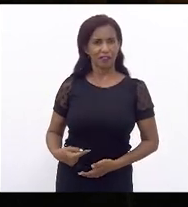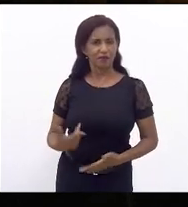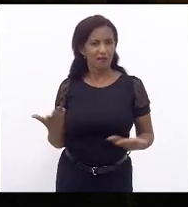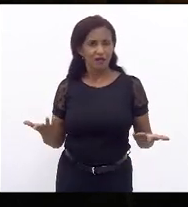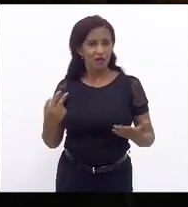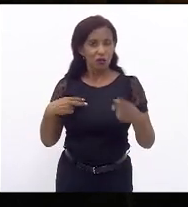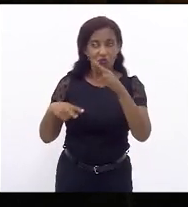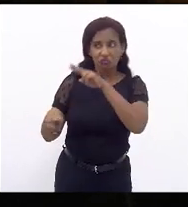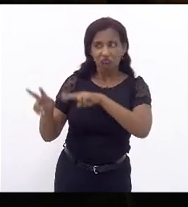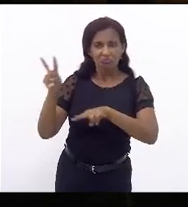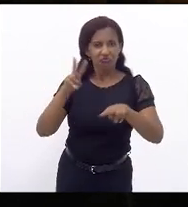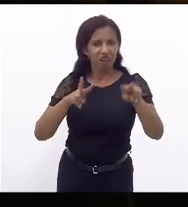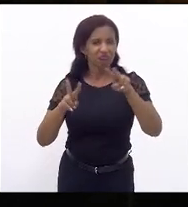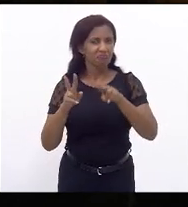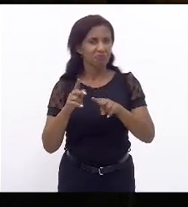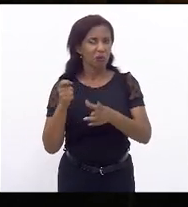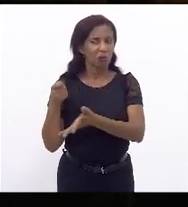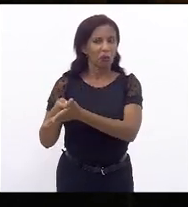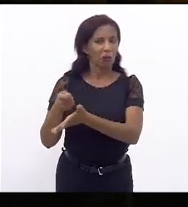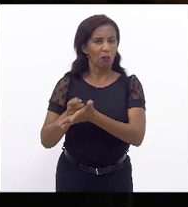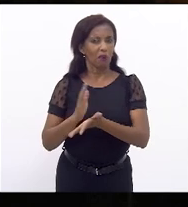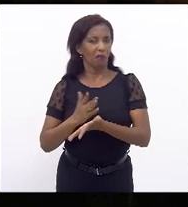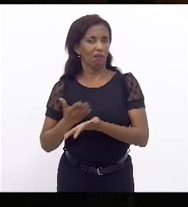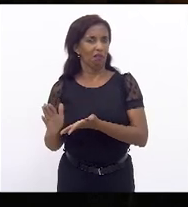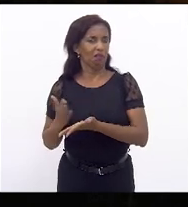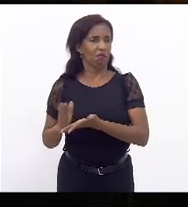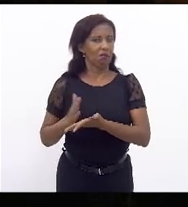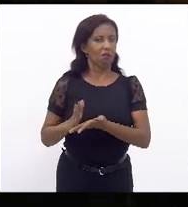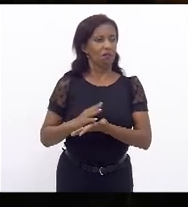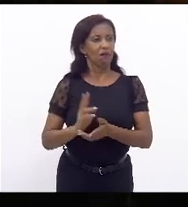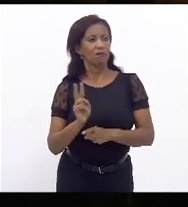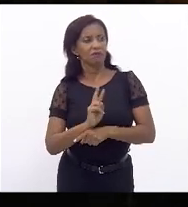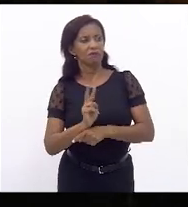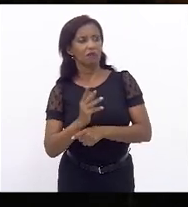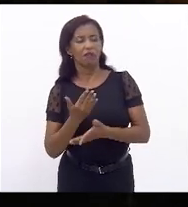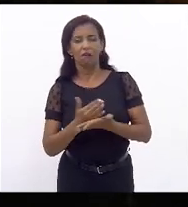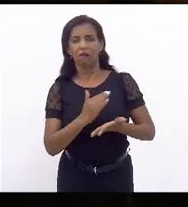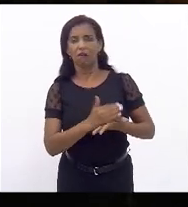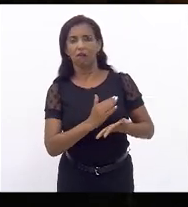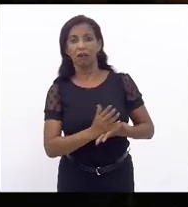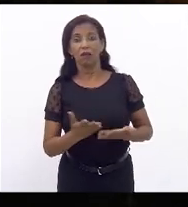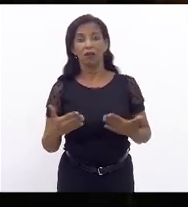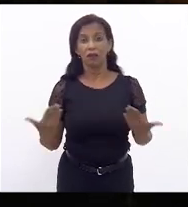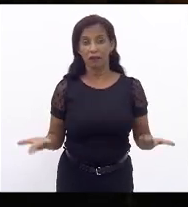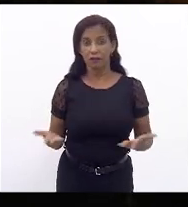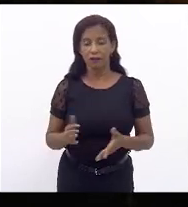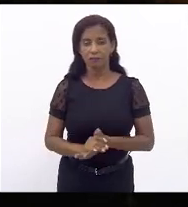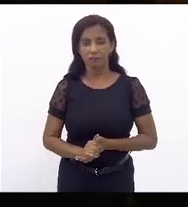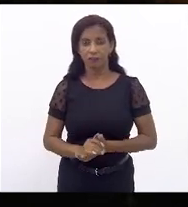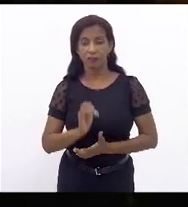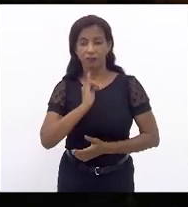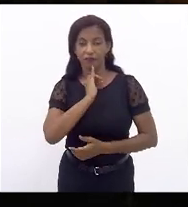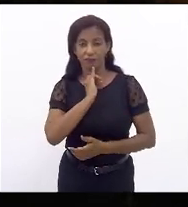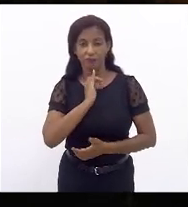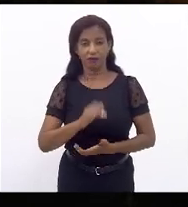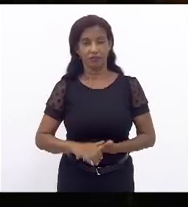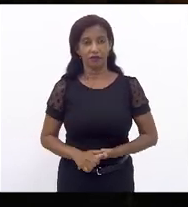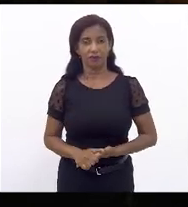estão olhando, não estão cobrando, não estão fiscalizando. E aí,